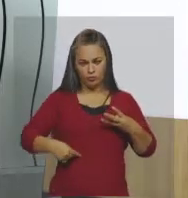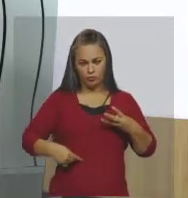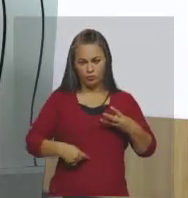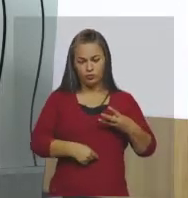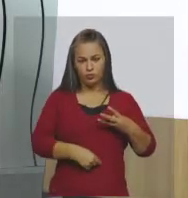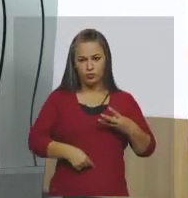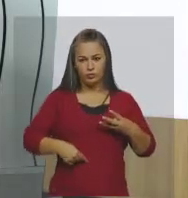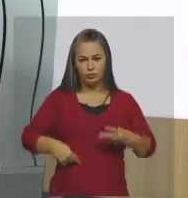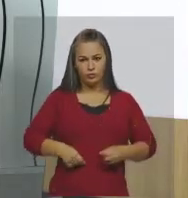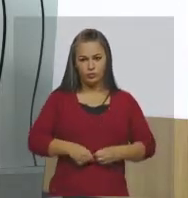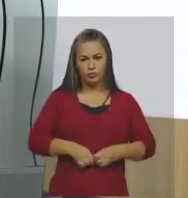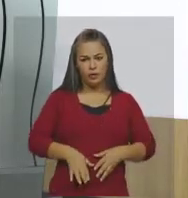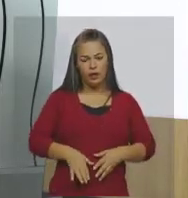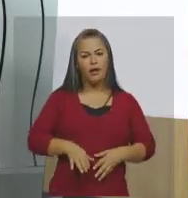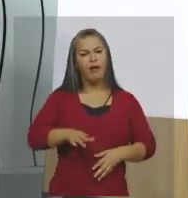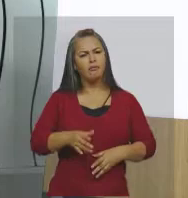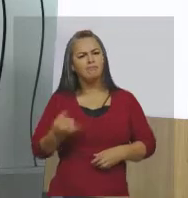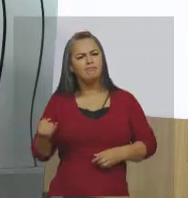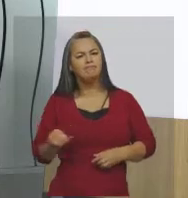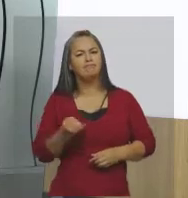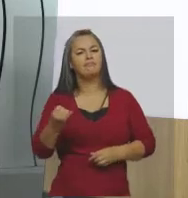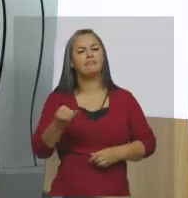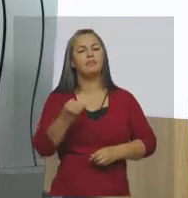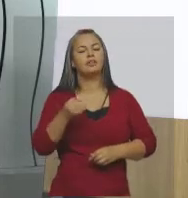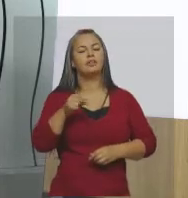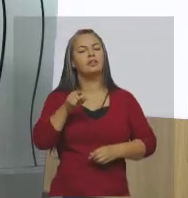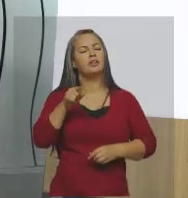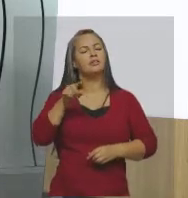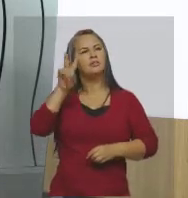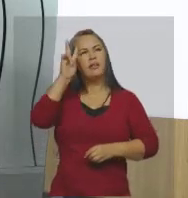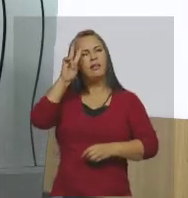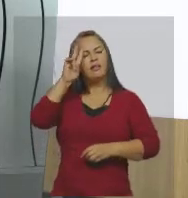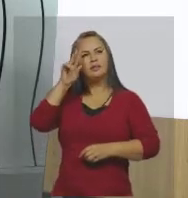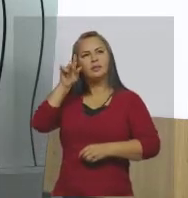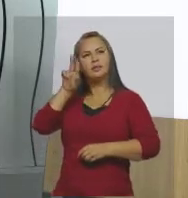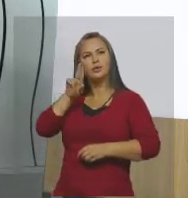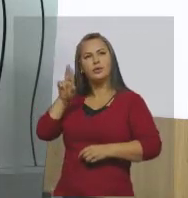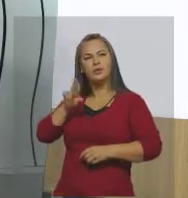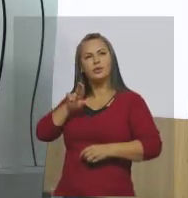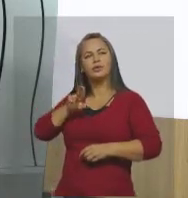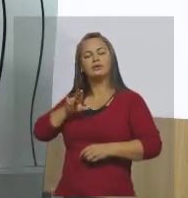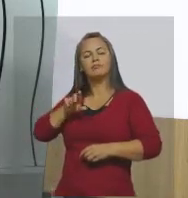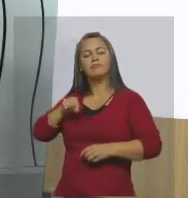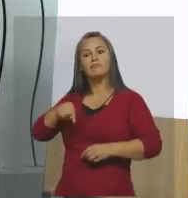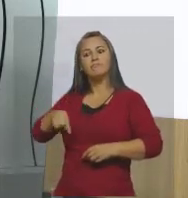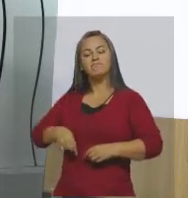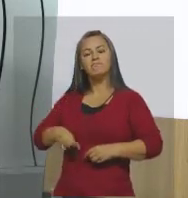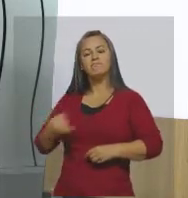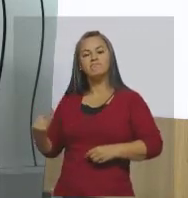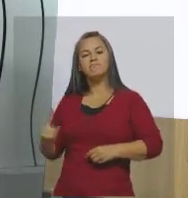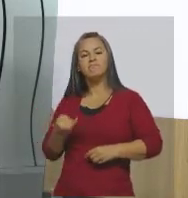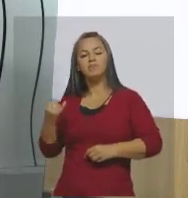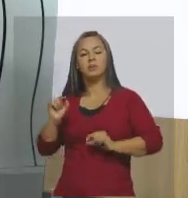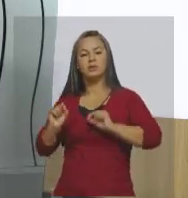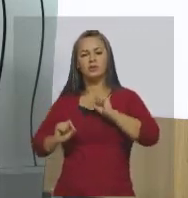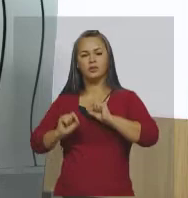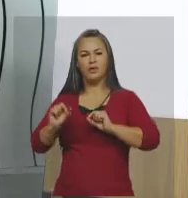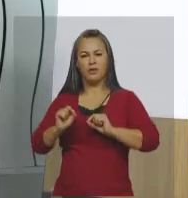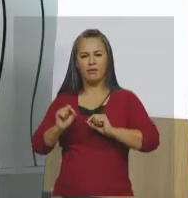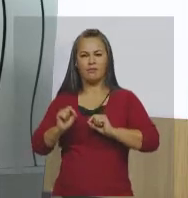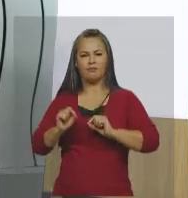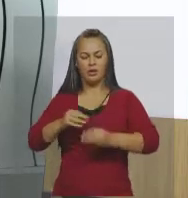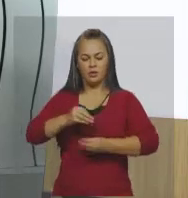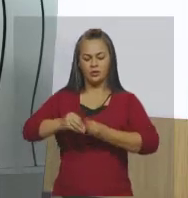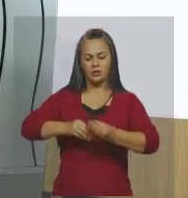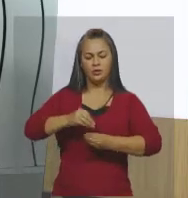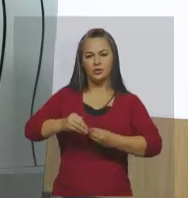em gordura. A temida gordura, tão mal falada gordura, não é bem assim. Precisamos de gordura,